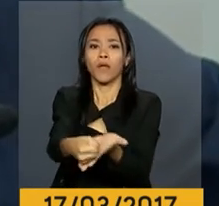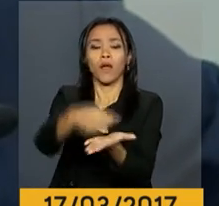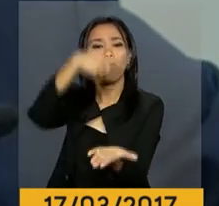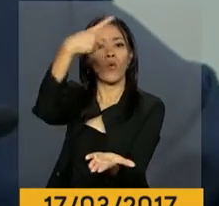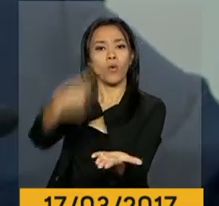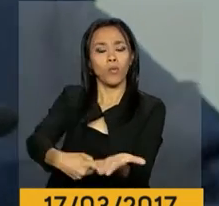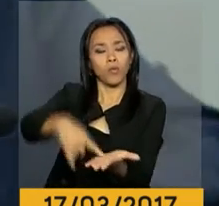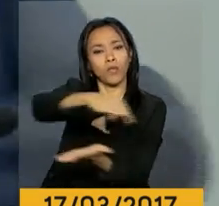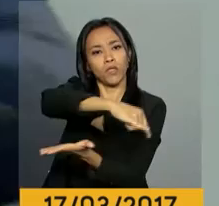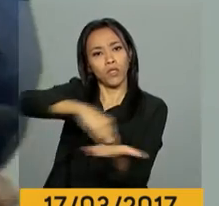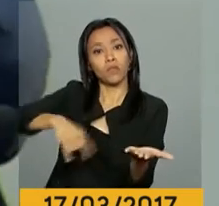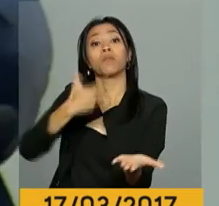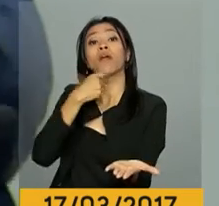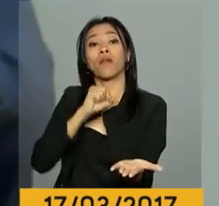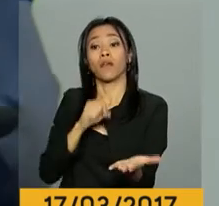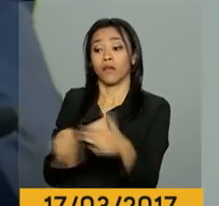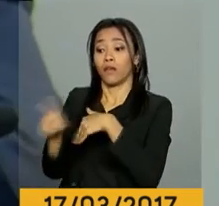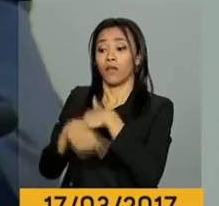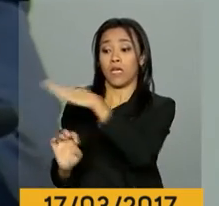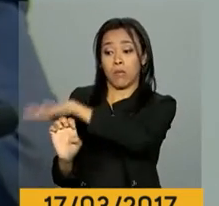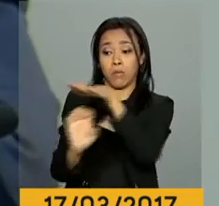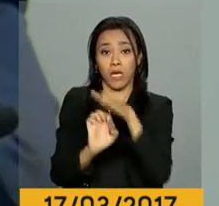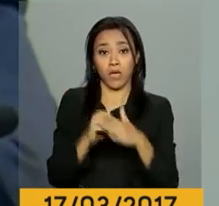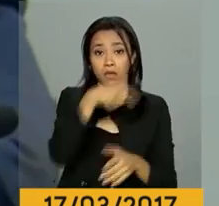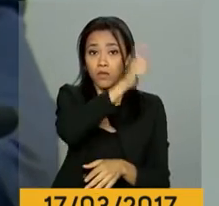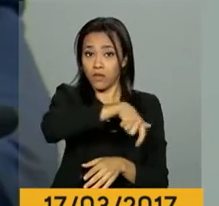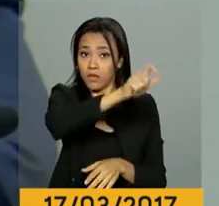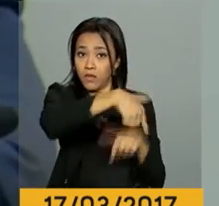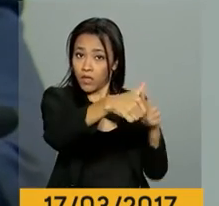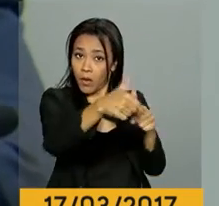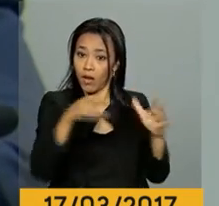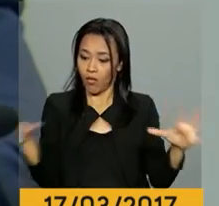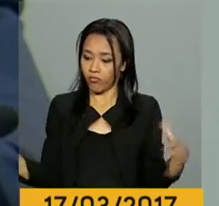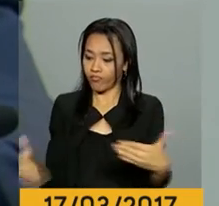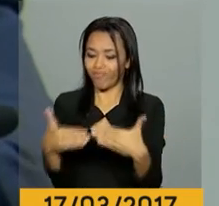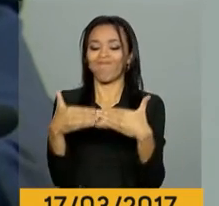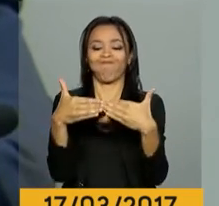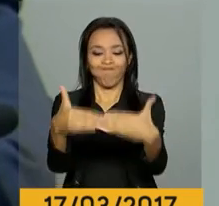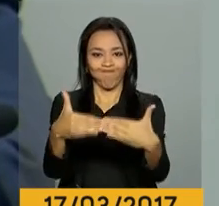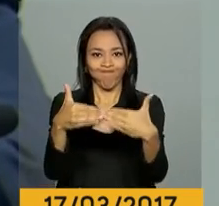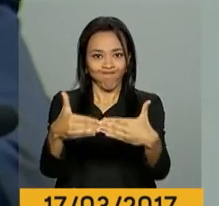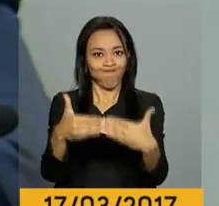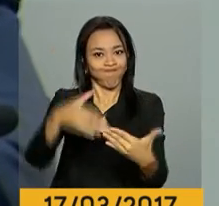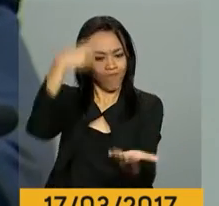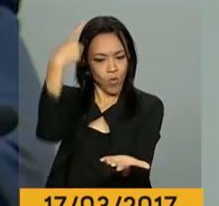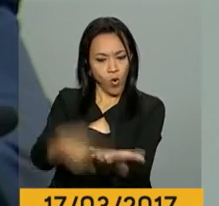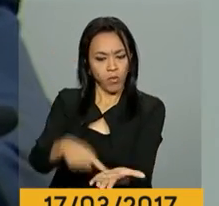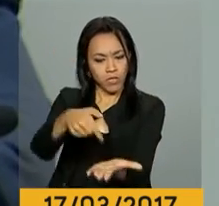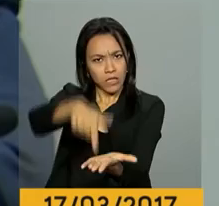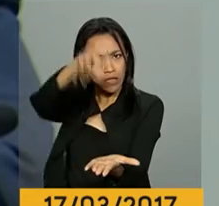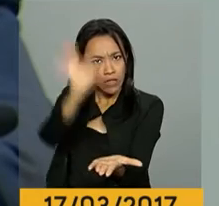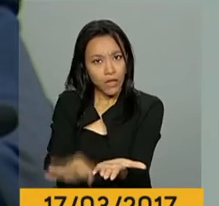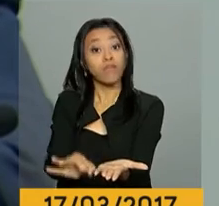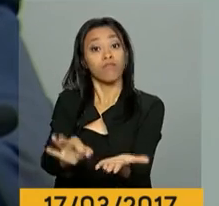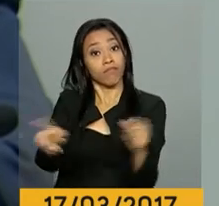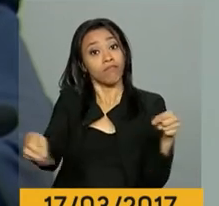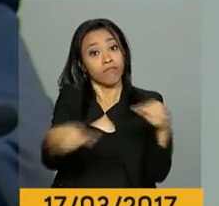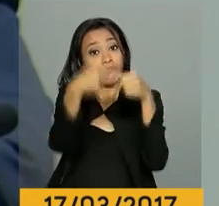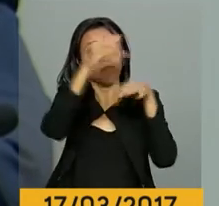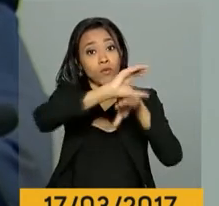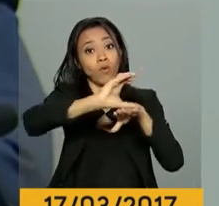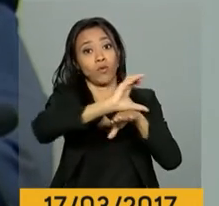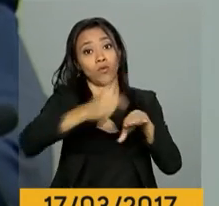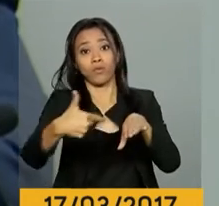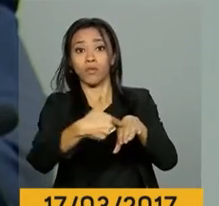de vontades entre empregados e empregadores, portanto, para prevalecer aquele acordo de vontades em função de outros